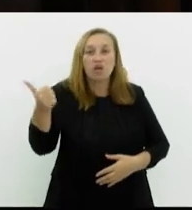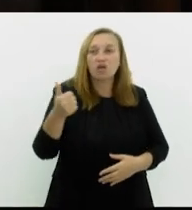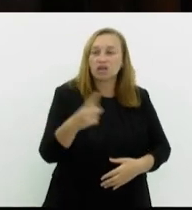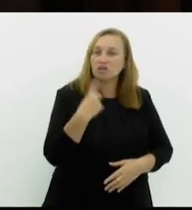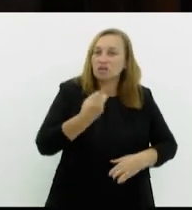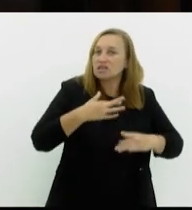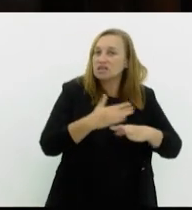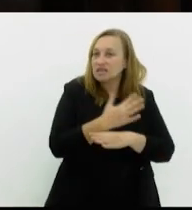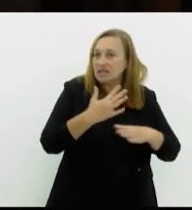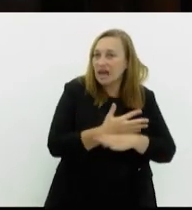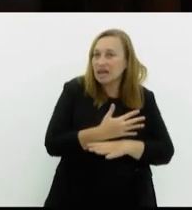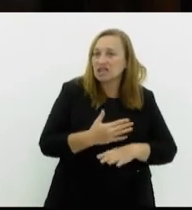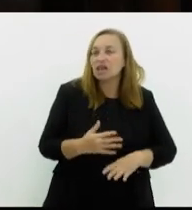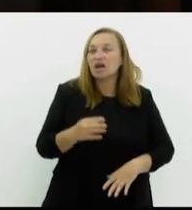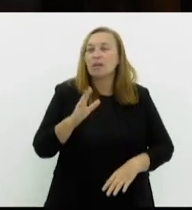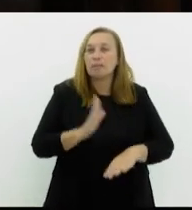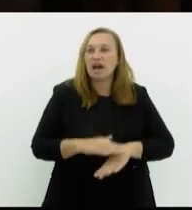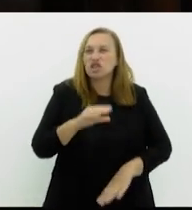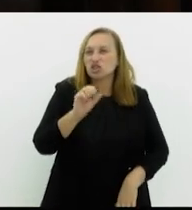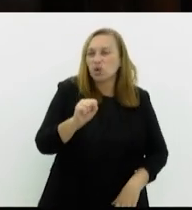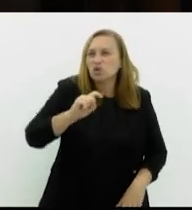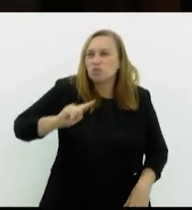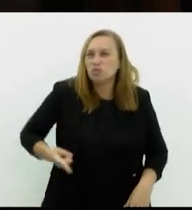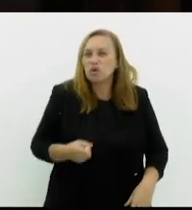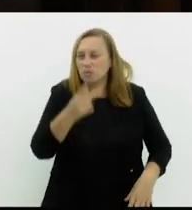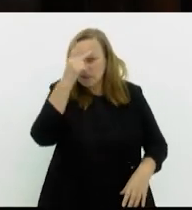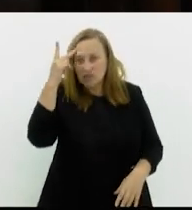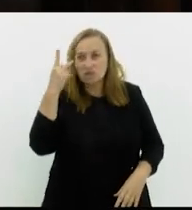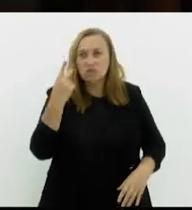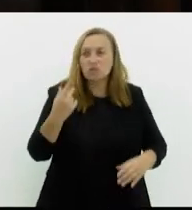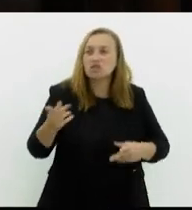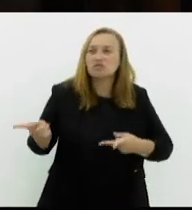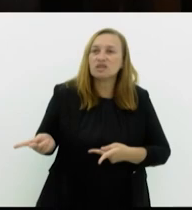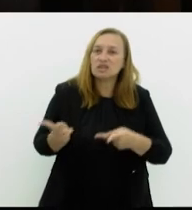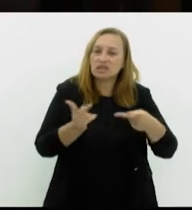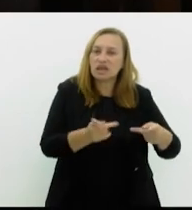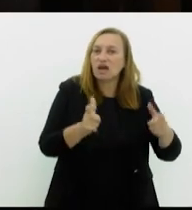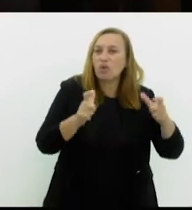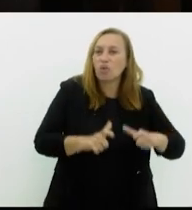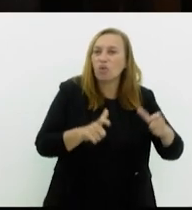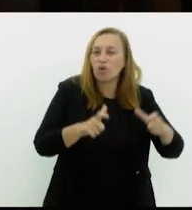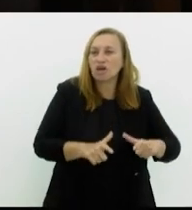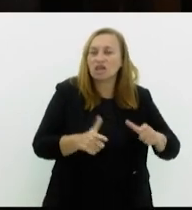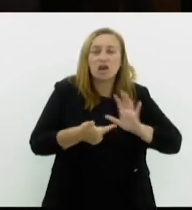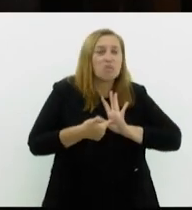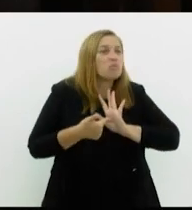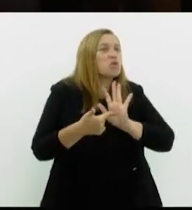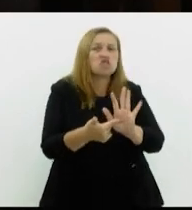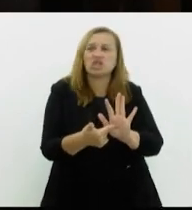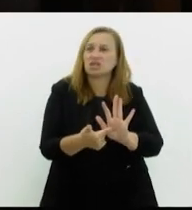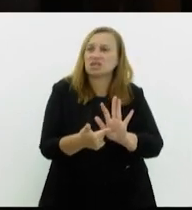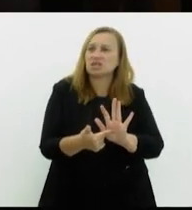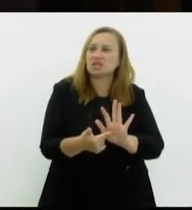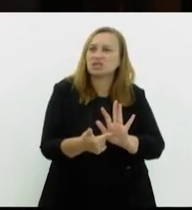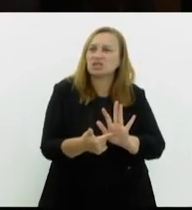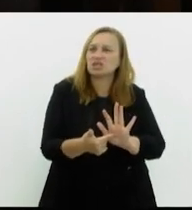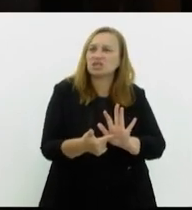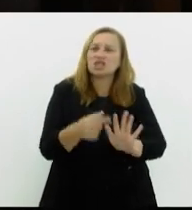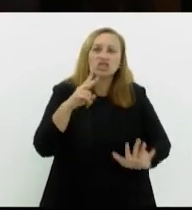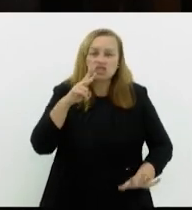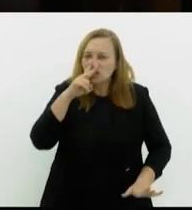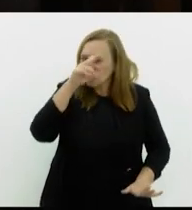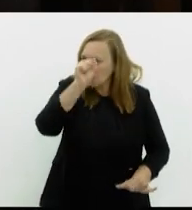cidade. Mais de 8 mil de pessoas compareceram a esse ato com uma demonstração de